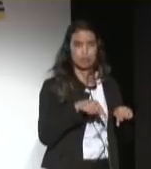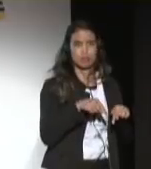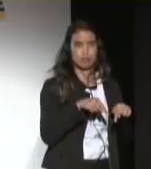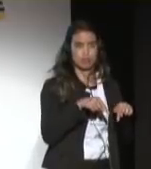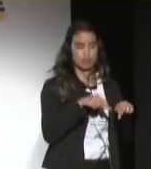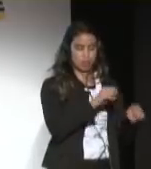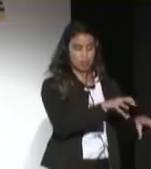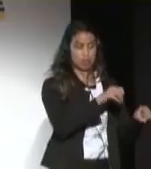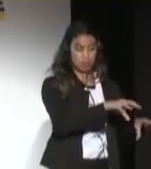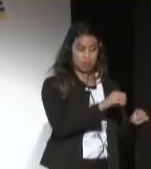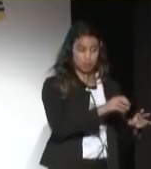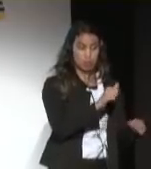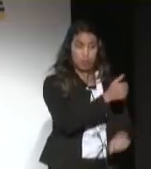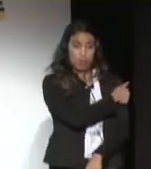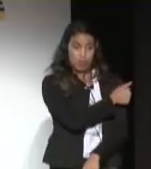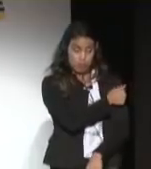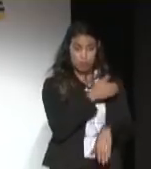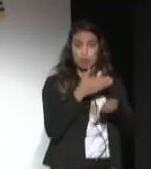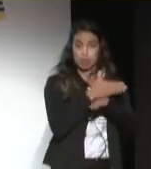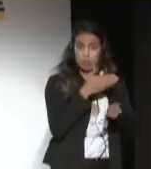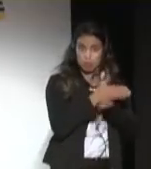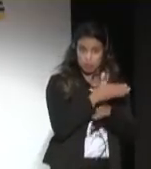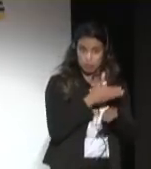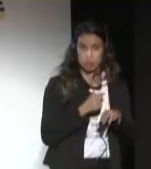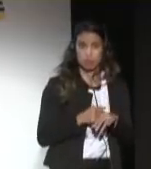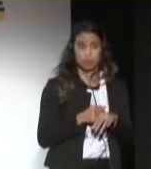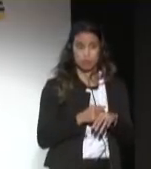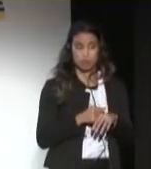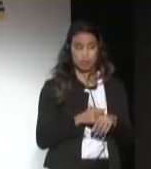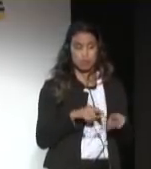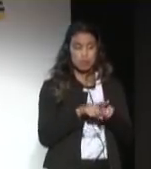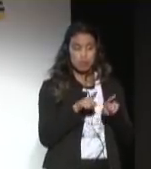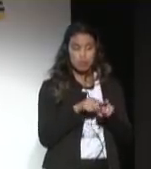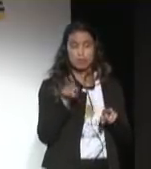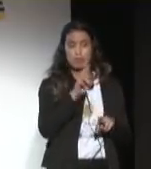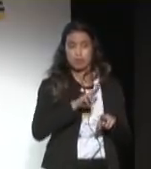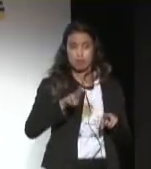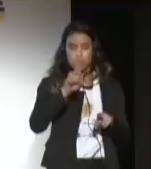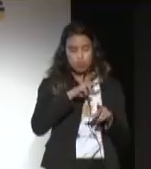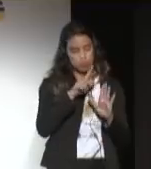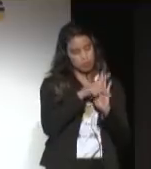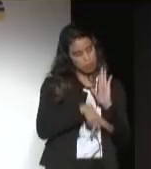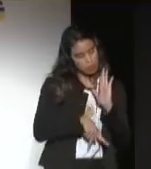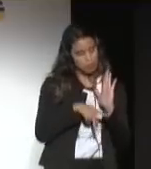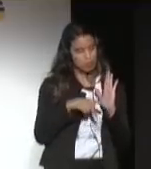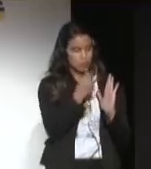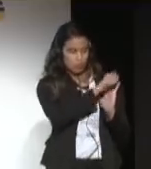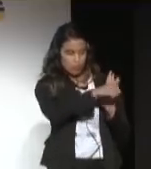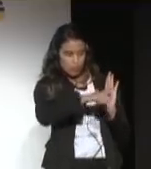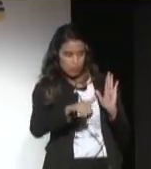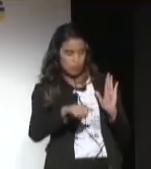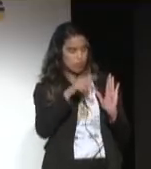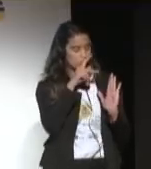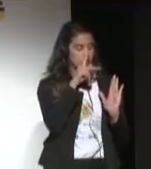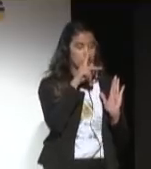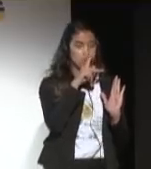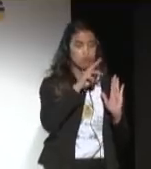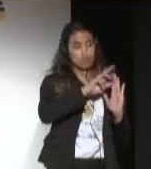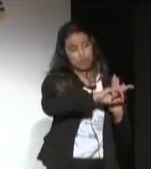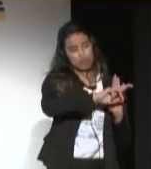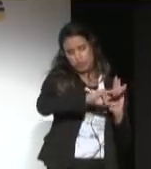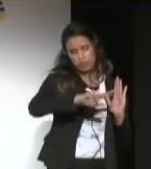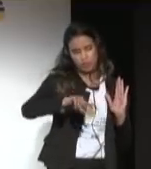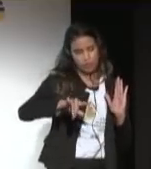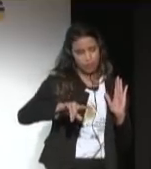colaborativo, utiliza modelos e modelagem que incluem planos de aula, planos de avaliação, diferentes